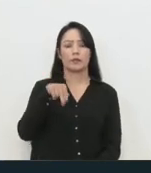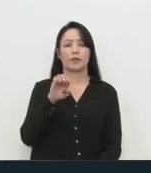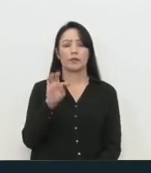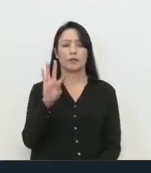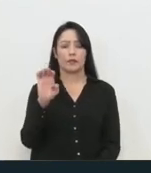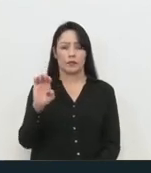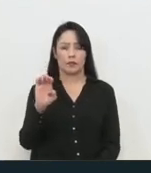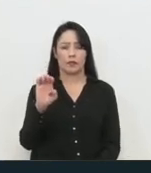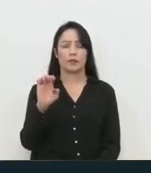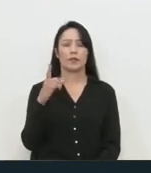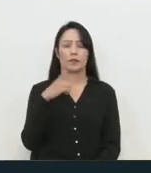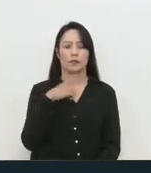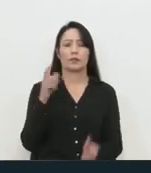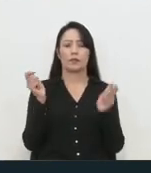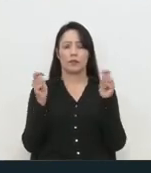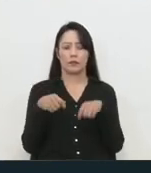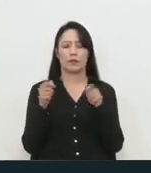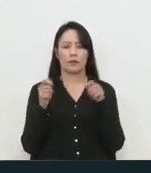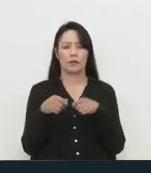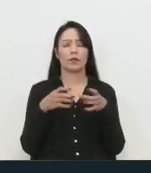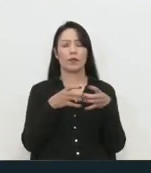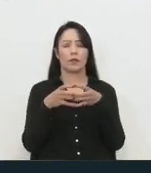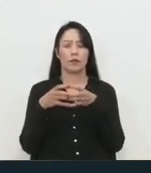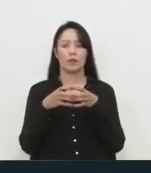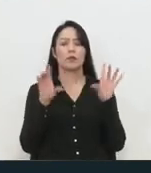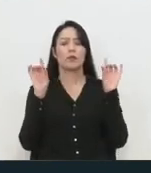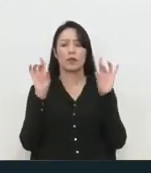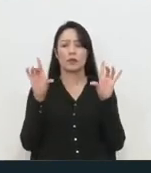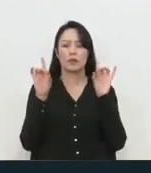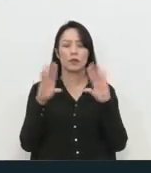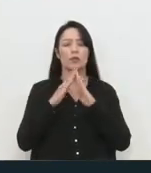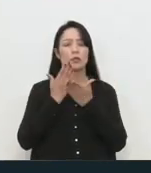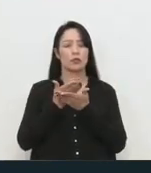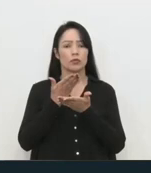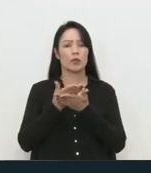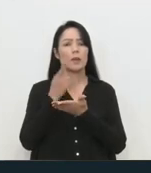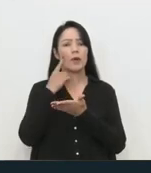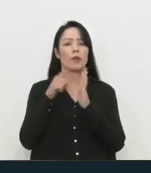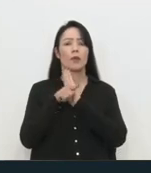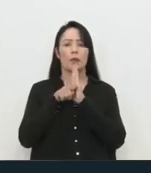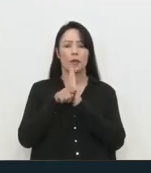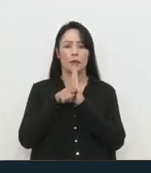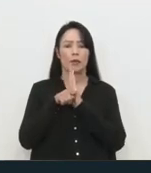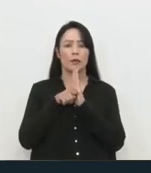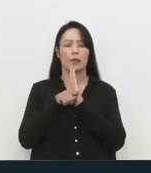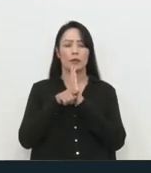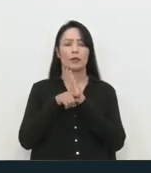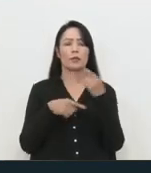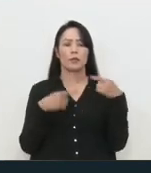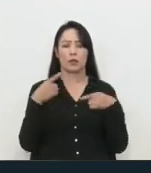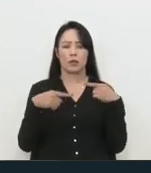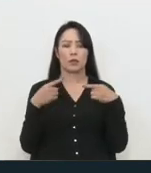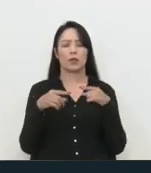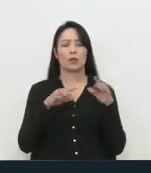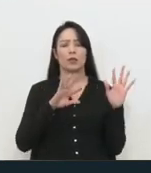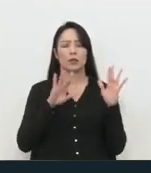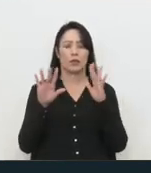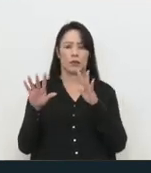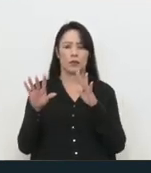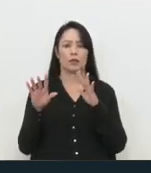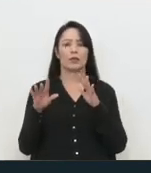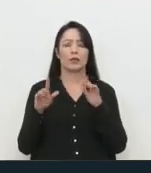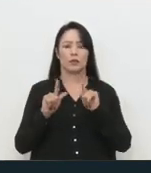que da abertura na comissão especial de estudos para averiguar a política de imigração na cidade de